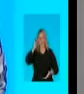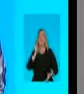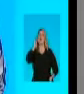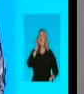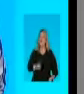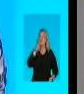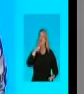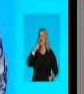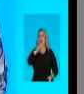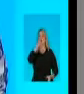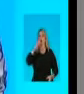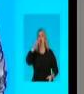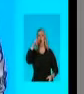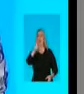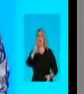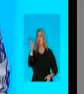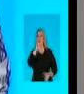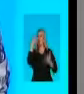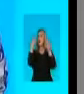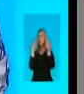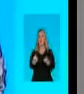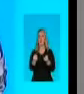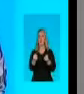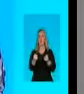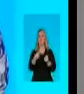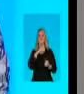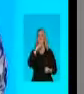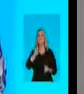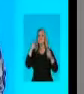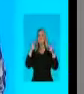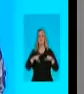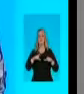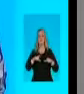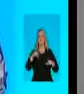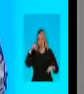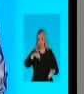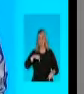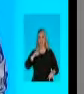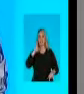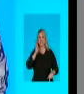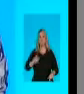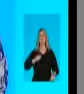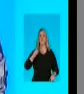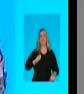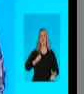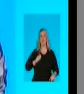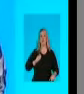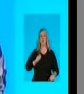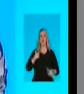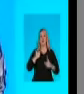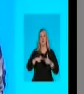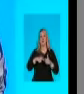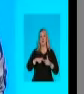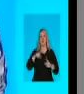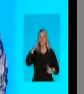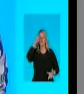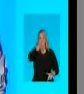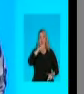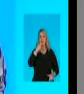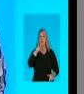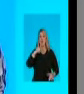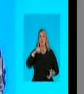porque golpe de Estado não é aceitável em lugar nenhum, e muito menos aqui, que nós já vivemos situações muito difíceis. Eu digo